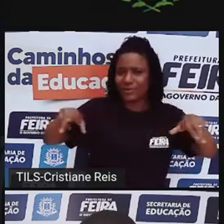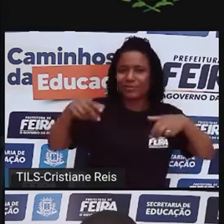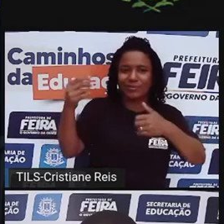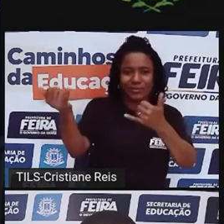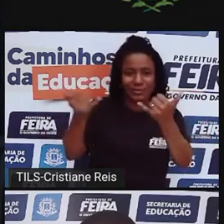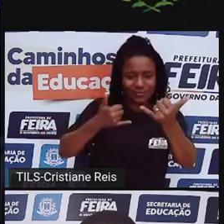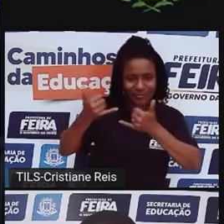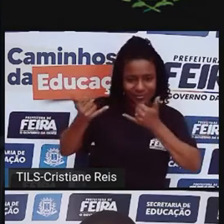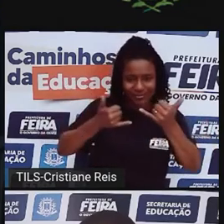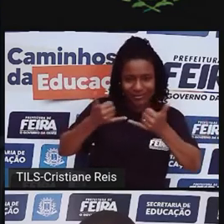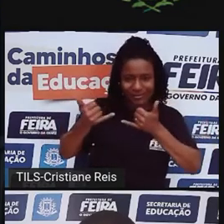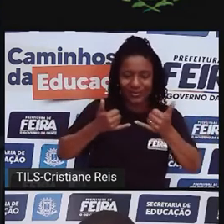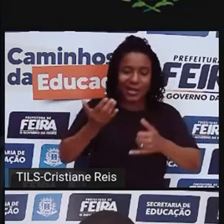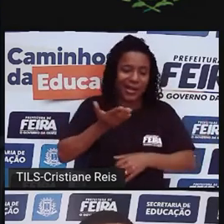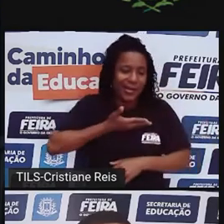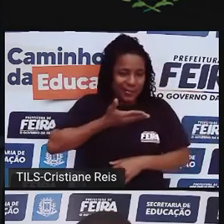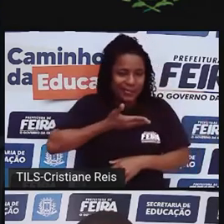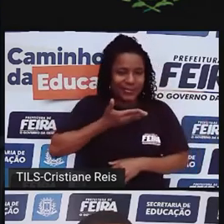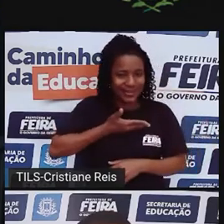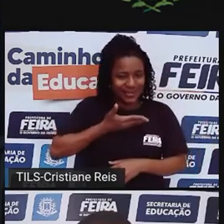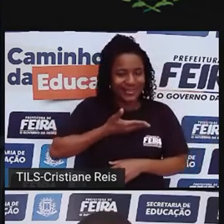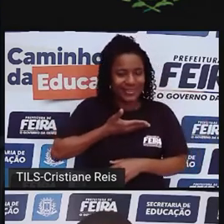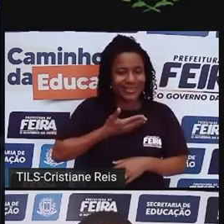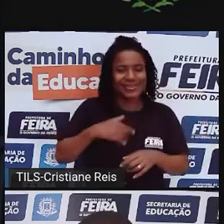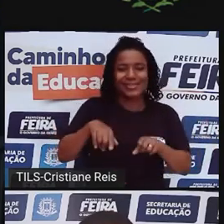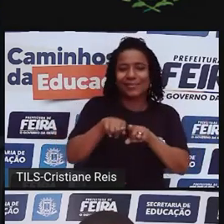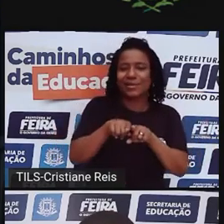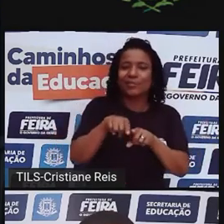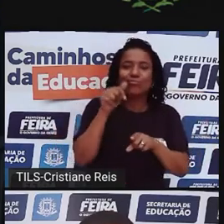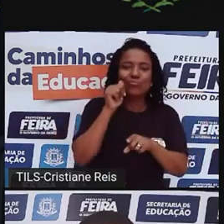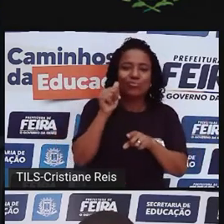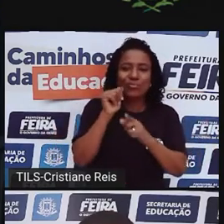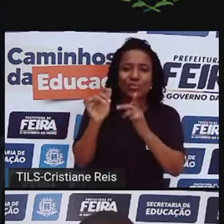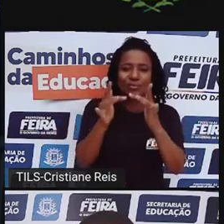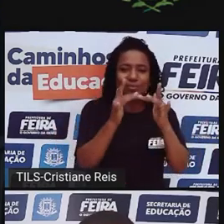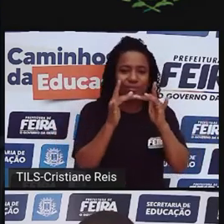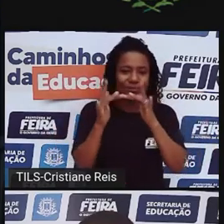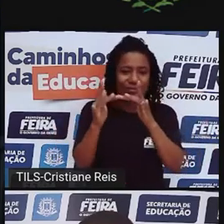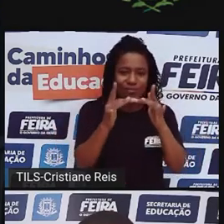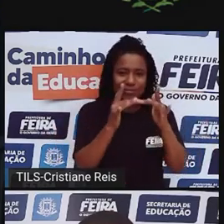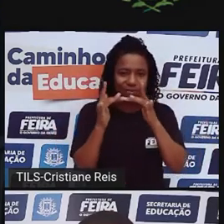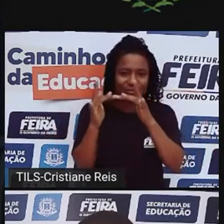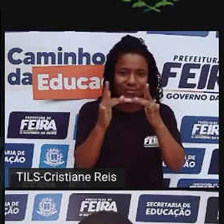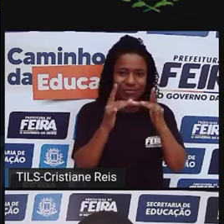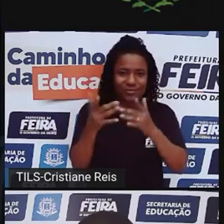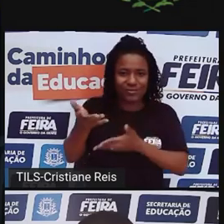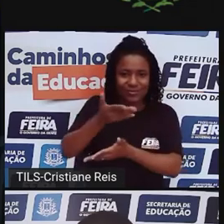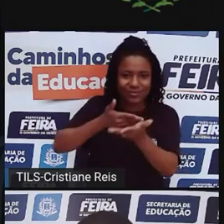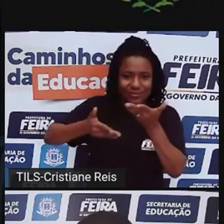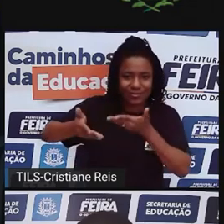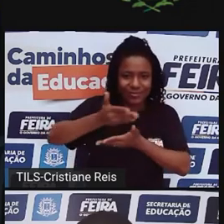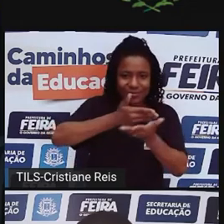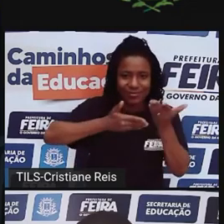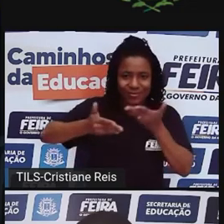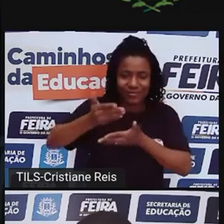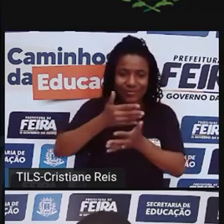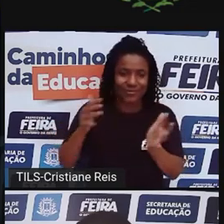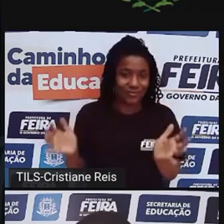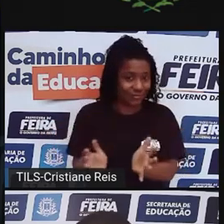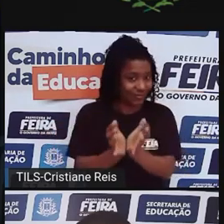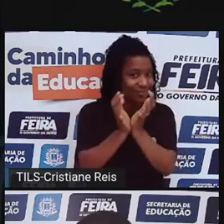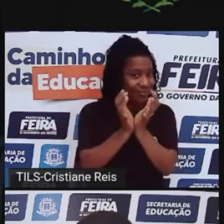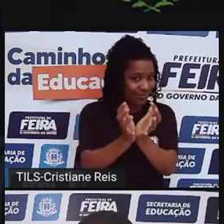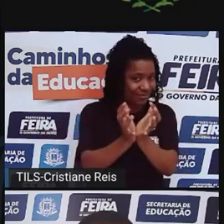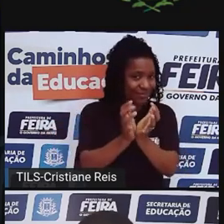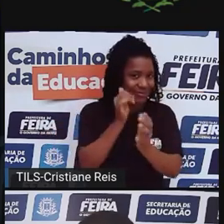fortes das minhas amigas, das mulheres com quem eu convivo, porque eu convivo com um grupo muito forte